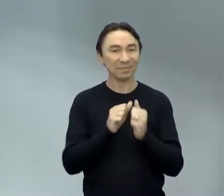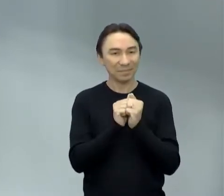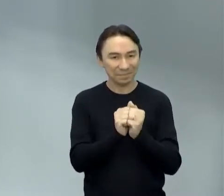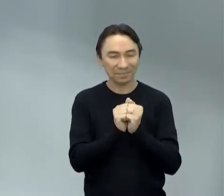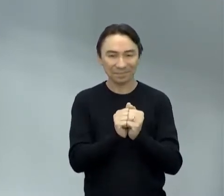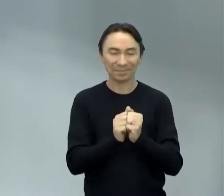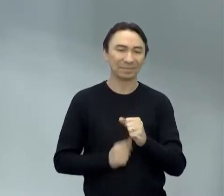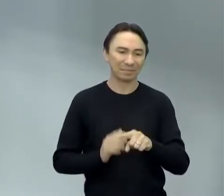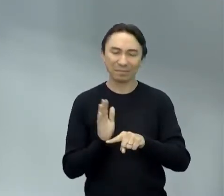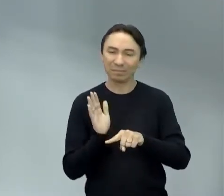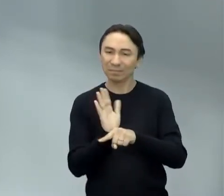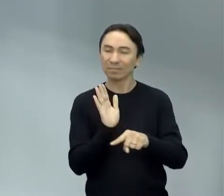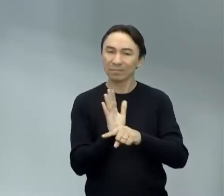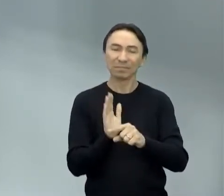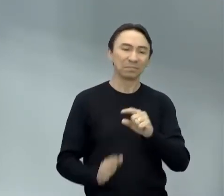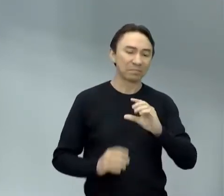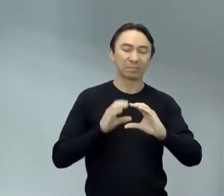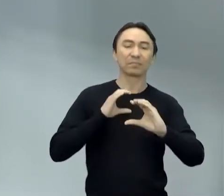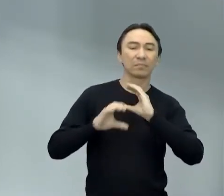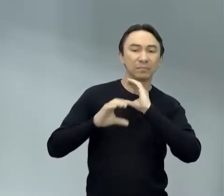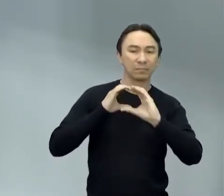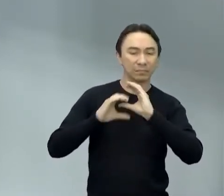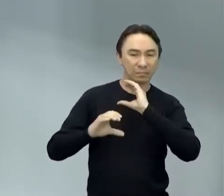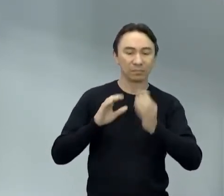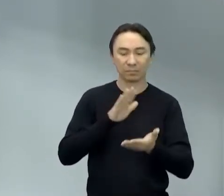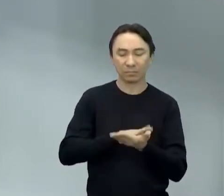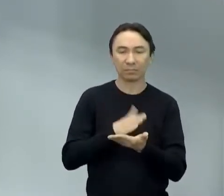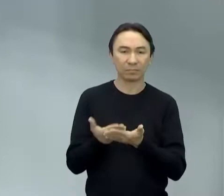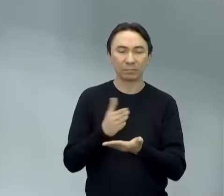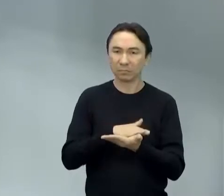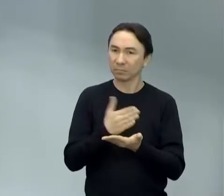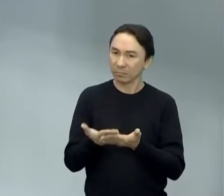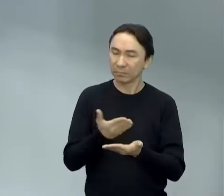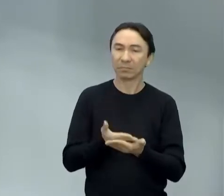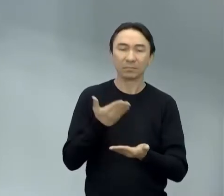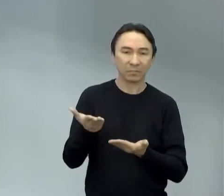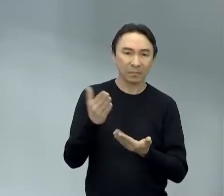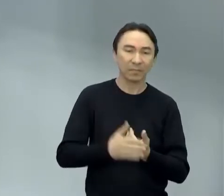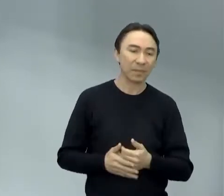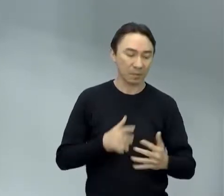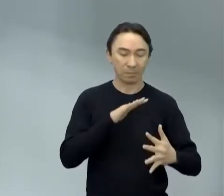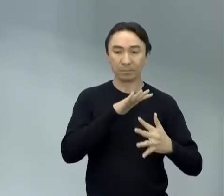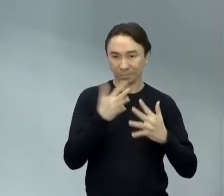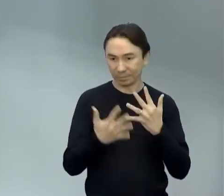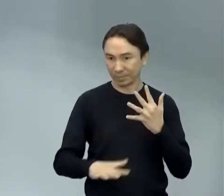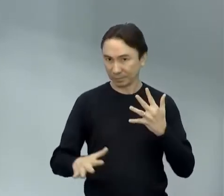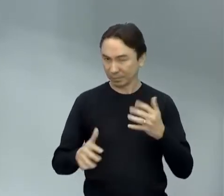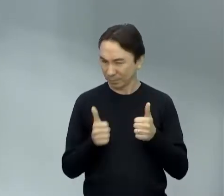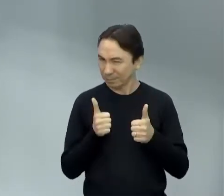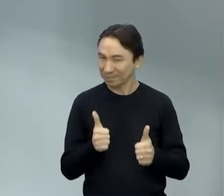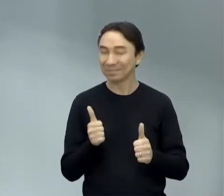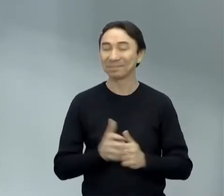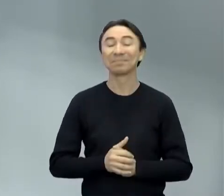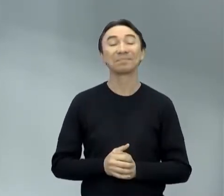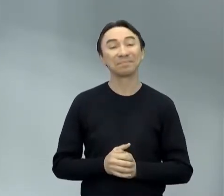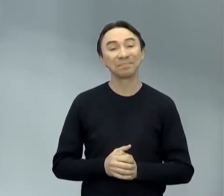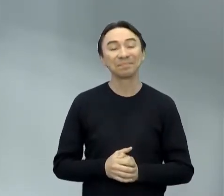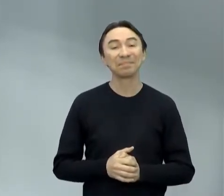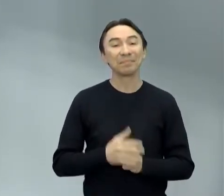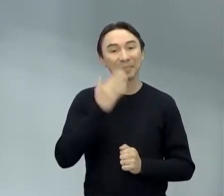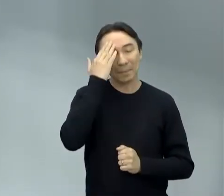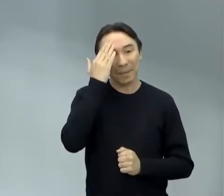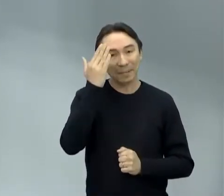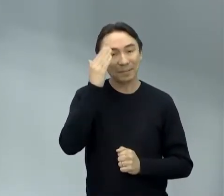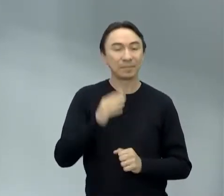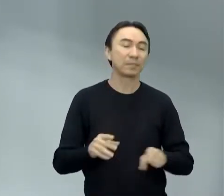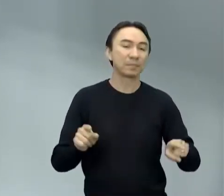gente, fazendo, né, todo esse processo aí de tradução, né, para a linguagem aí de sinais. Muito obrigada. E aí, também, né,